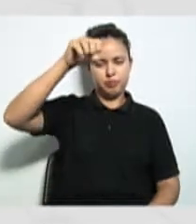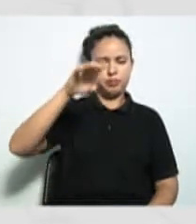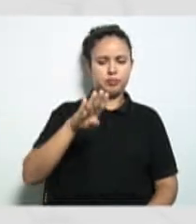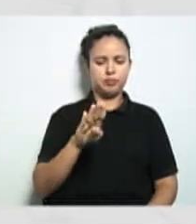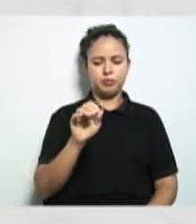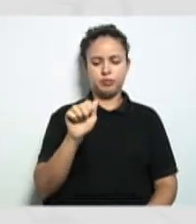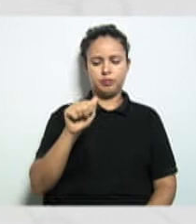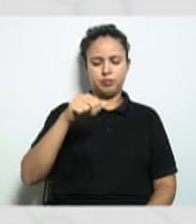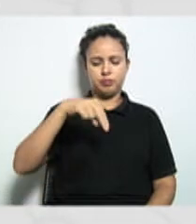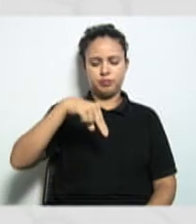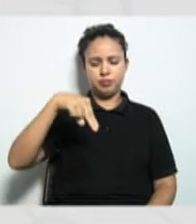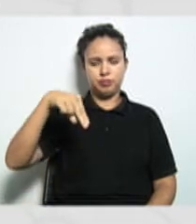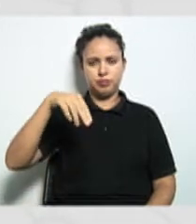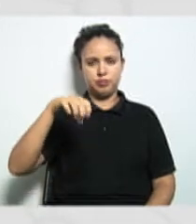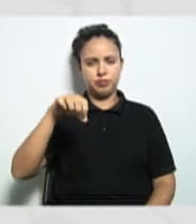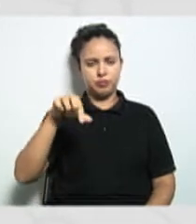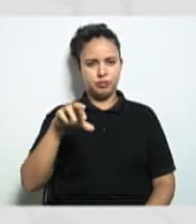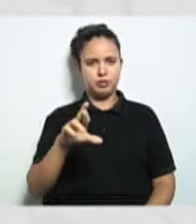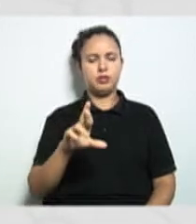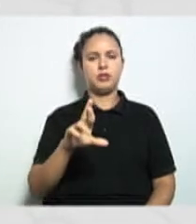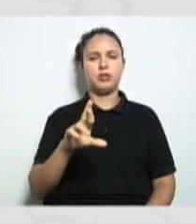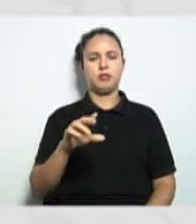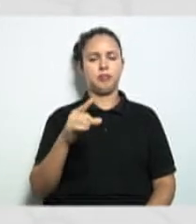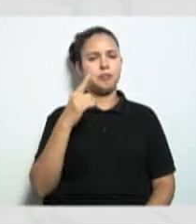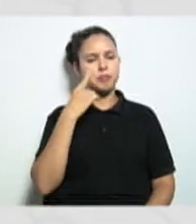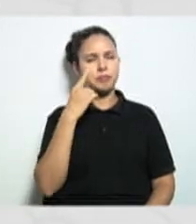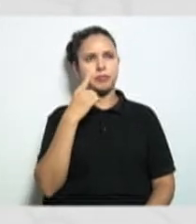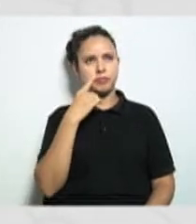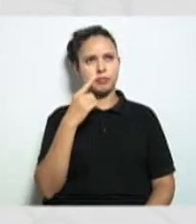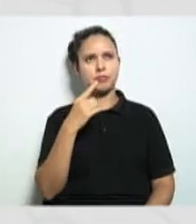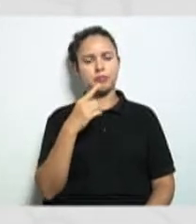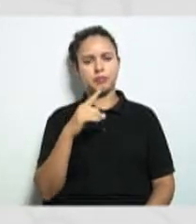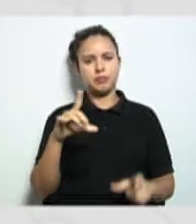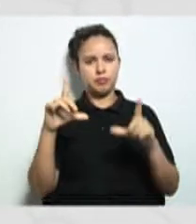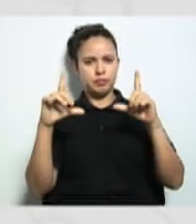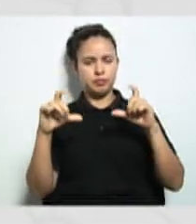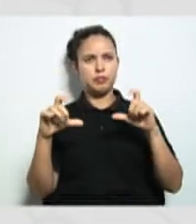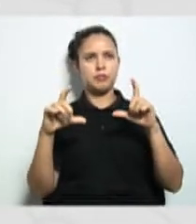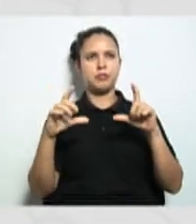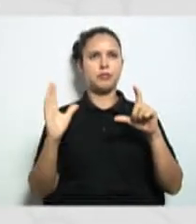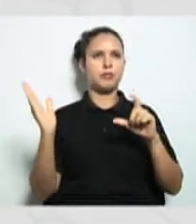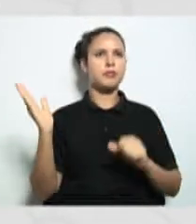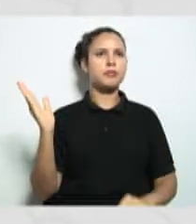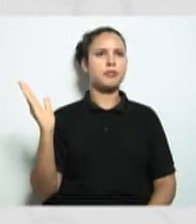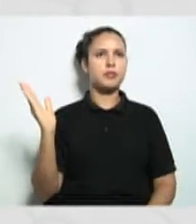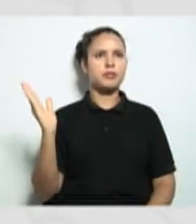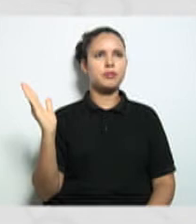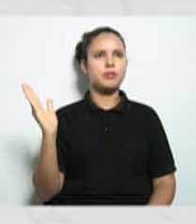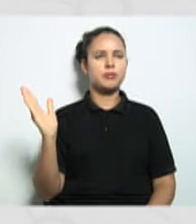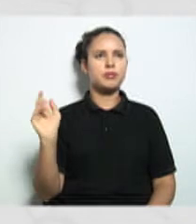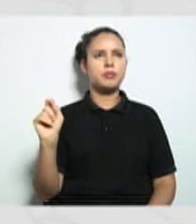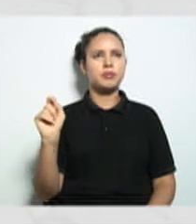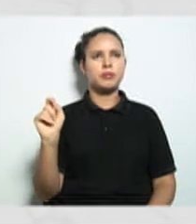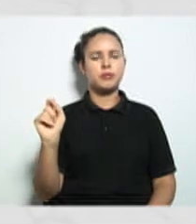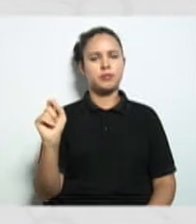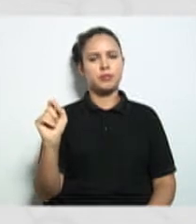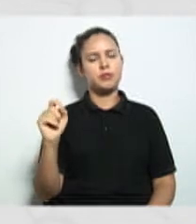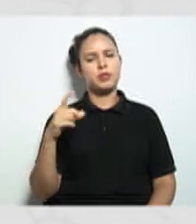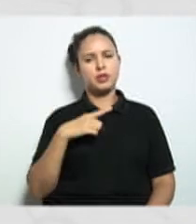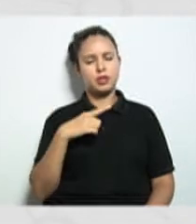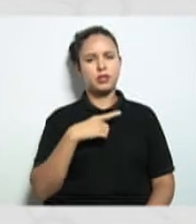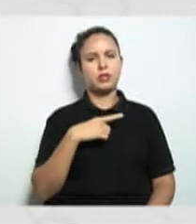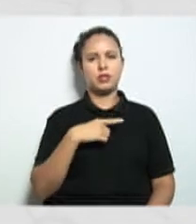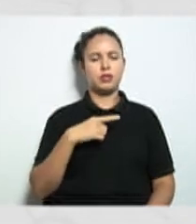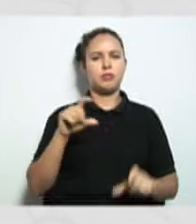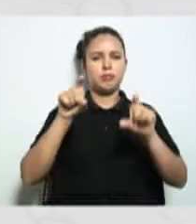ou o pôster. Então, você observa aqui nessa imagem que nós temos um topo, que ele traz uma